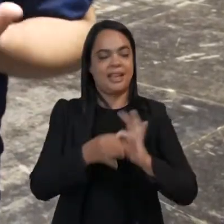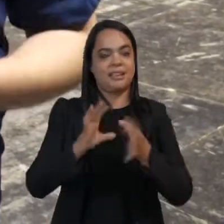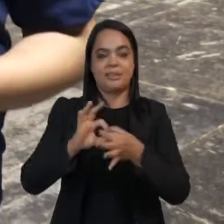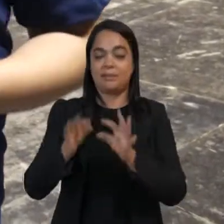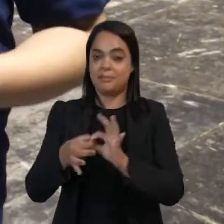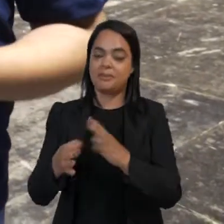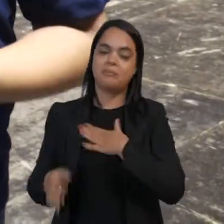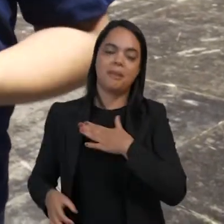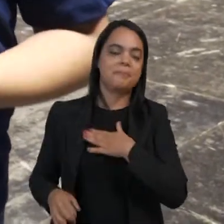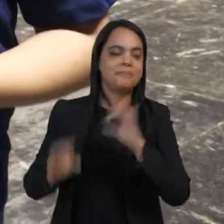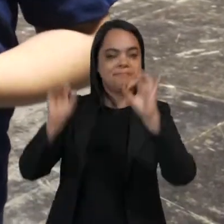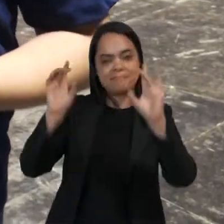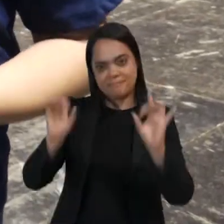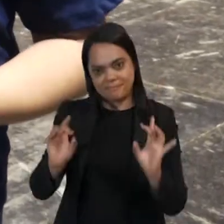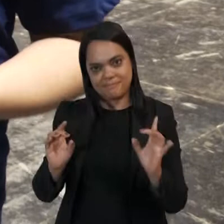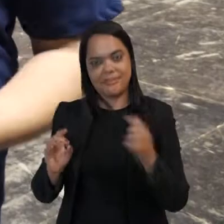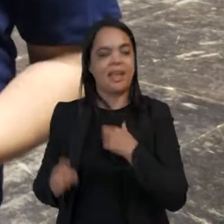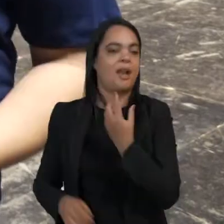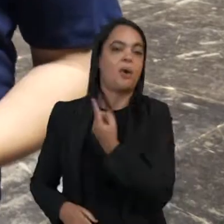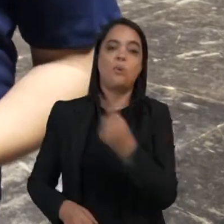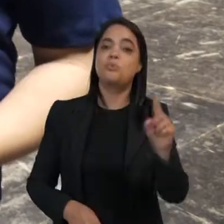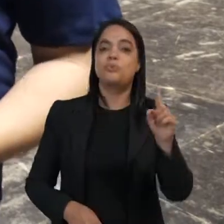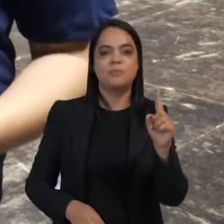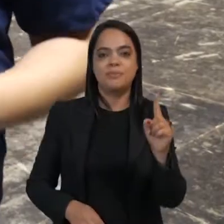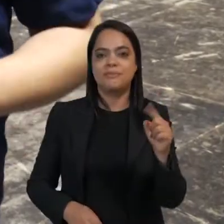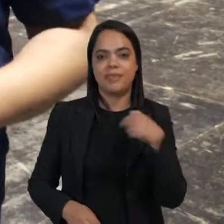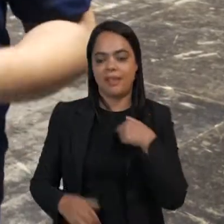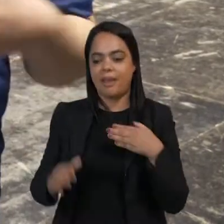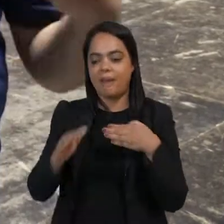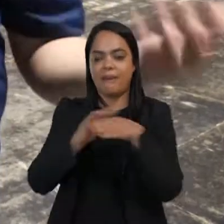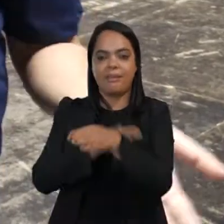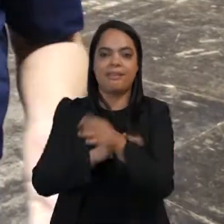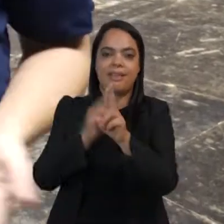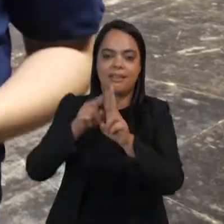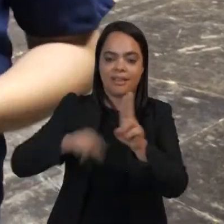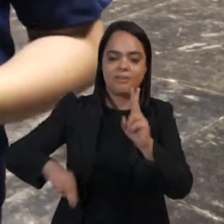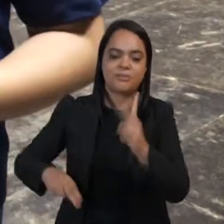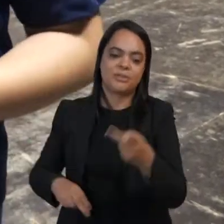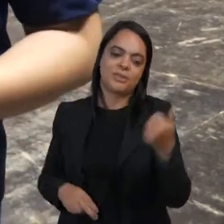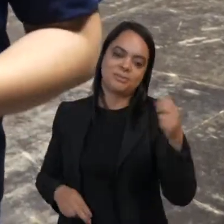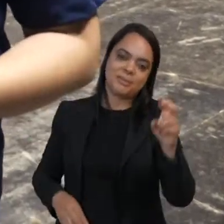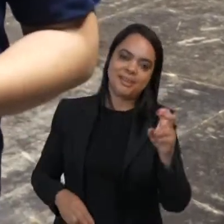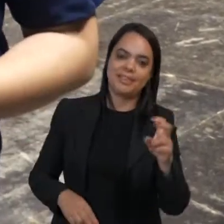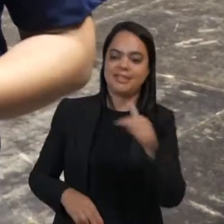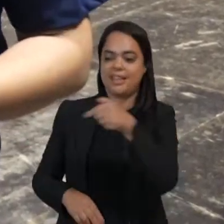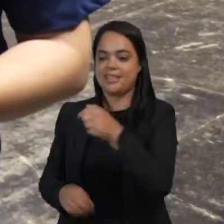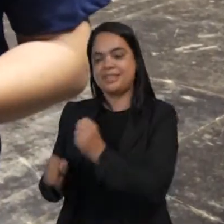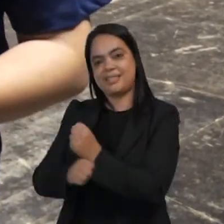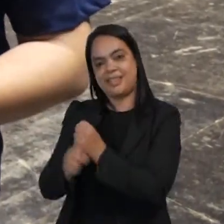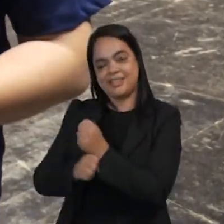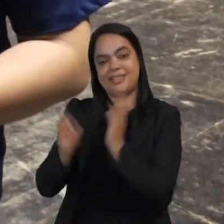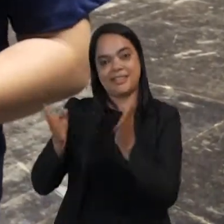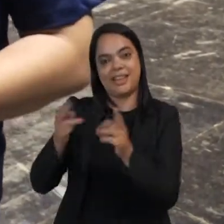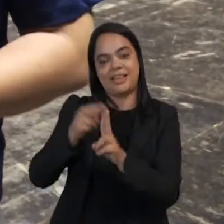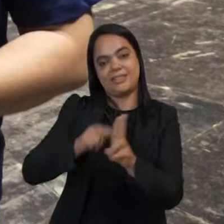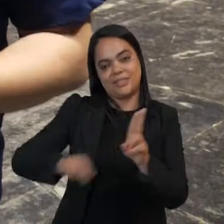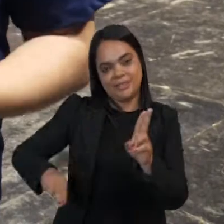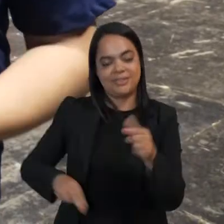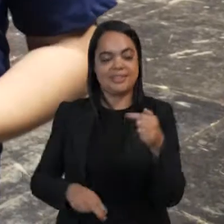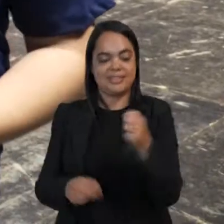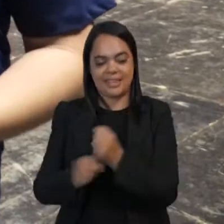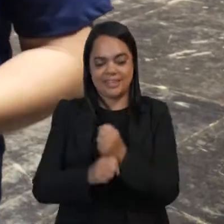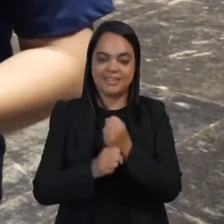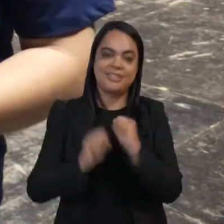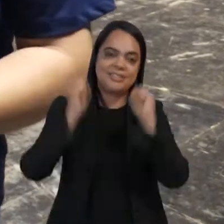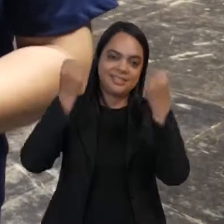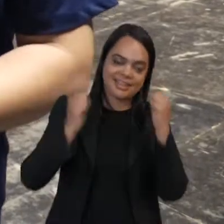Olimpíada, pra mim, ela tem um marco especial, porque é a minha última Olimpíada. Eu entrei na UFO em 2015, então eu vou completar 7 anos de UFO, 7